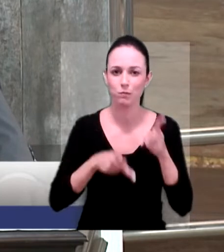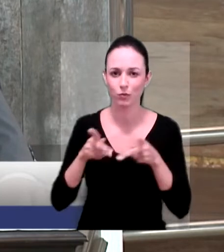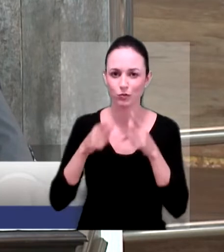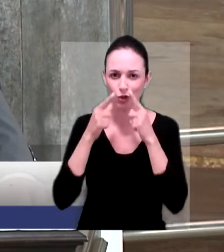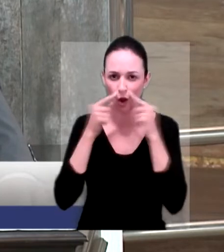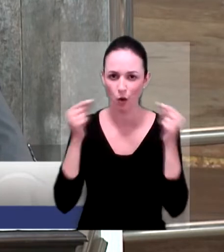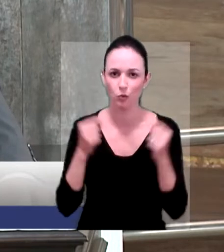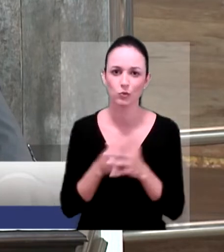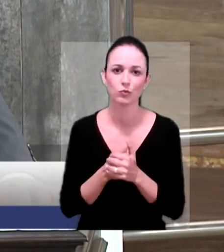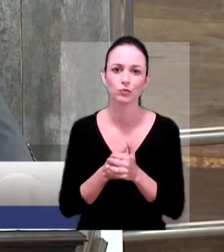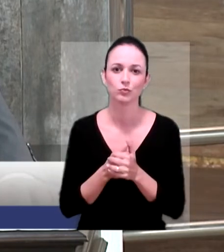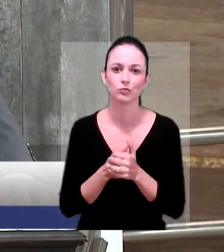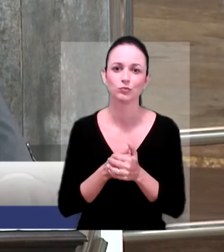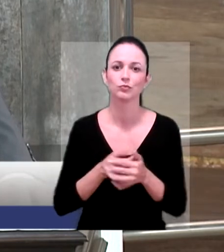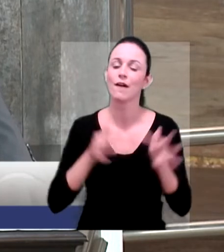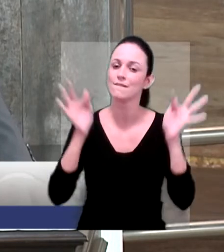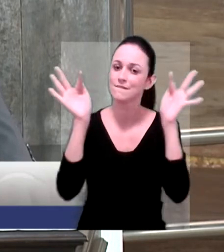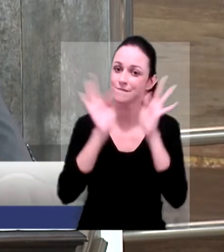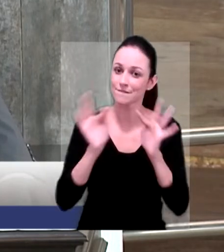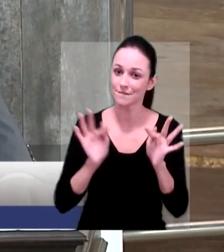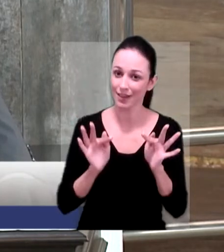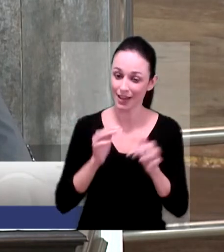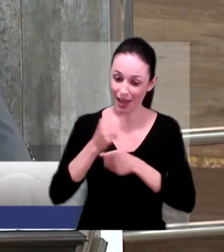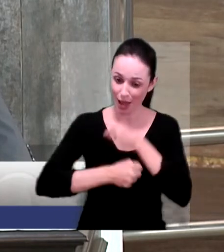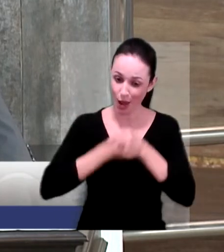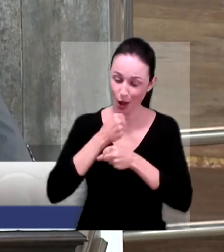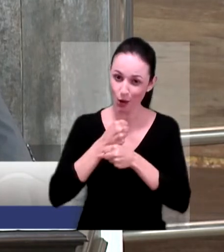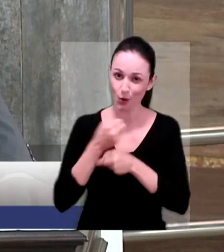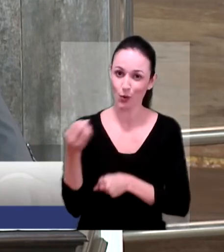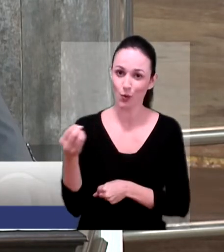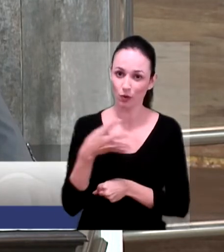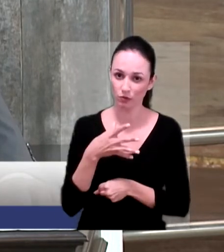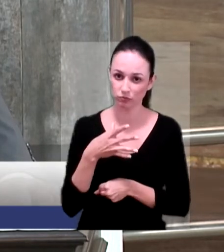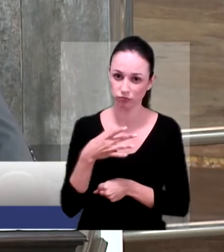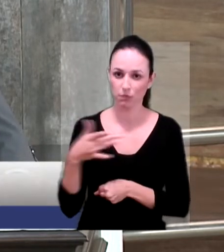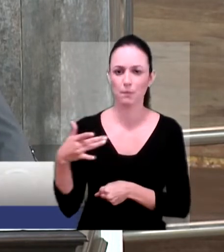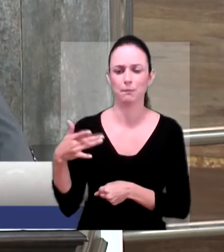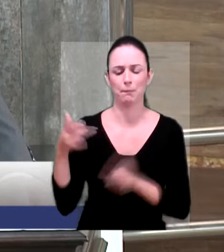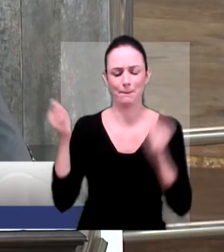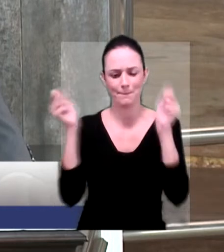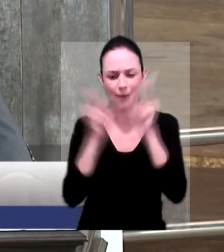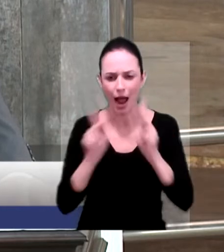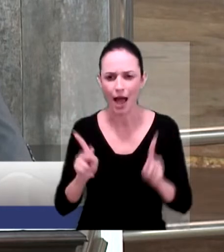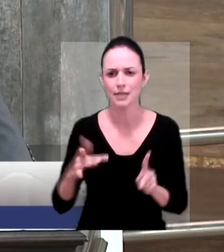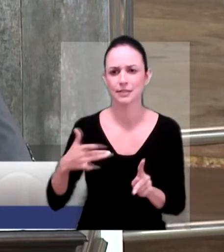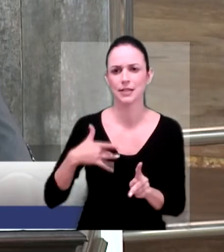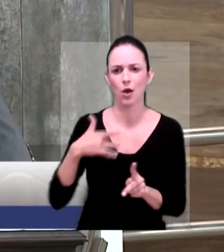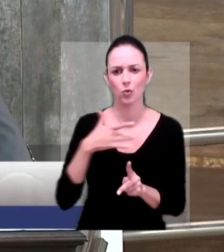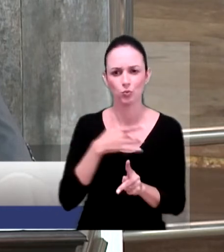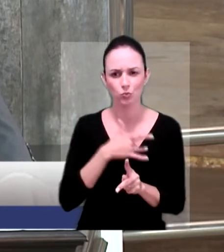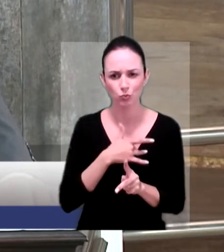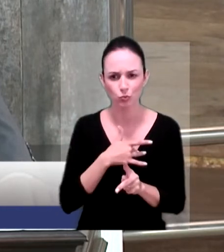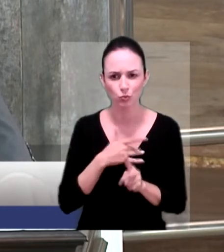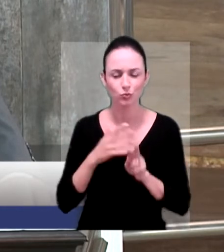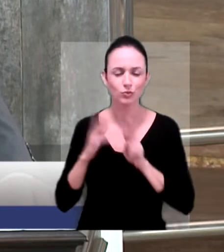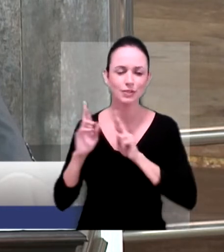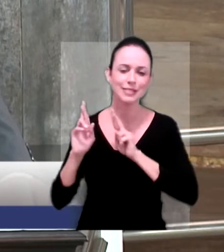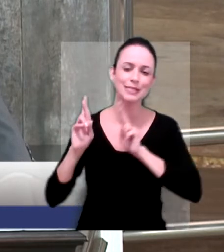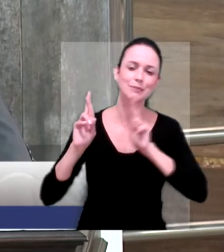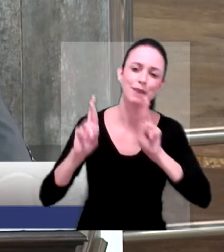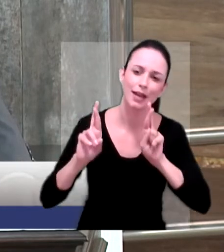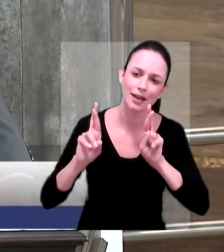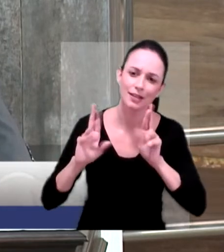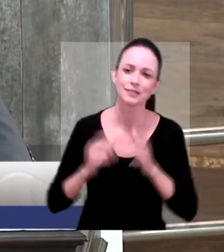ano novo, cheio de paz, saúde, esperança é o que mais nós temos, e que